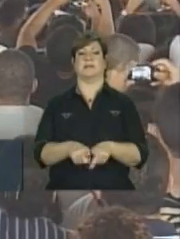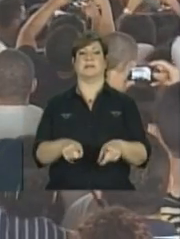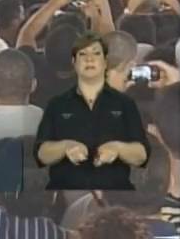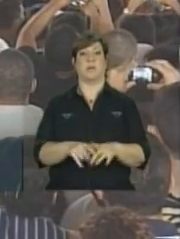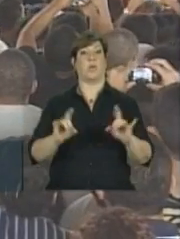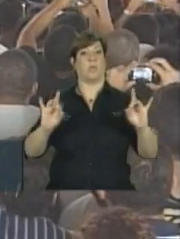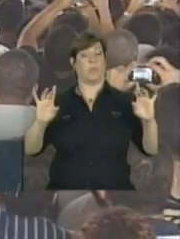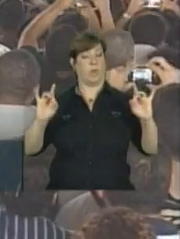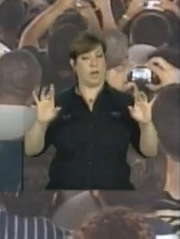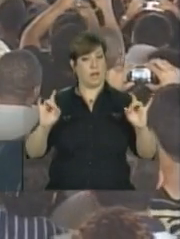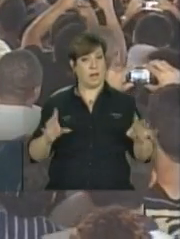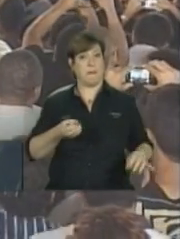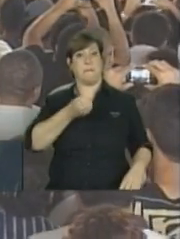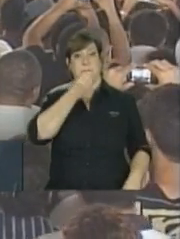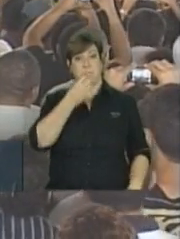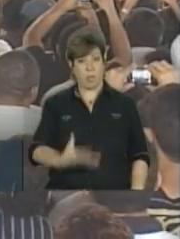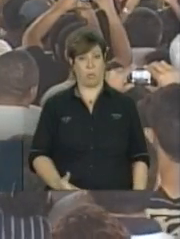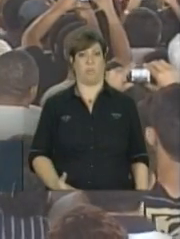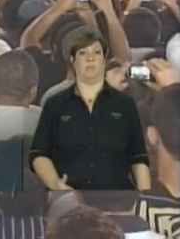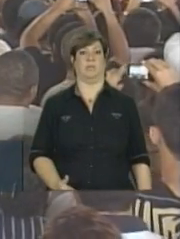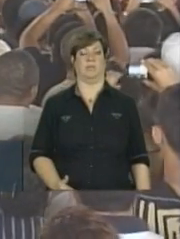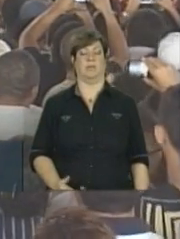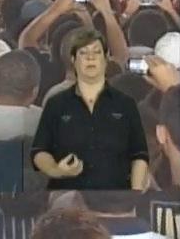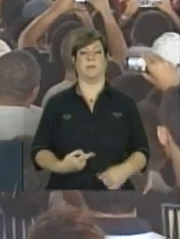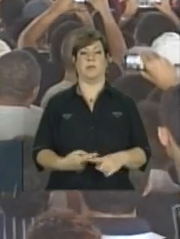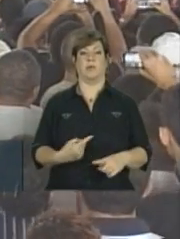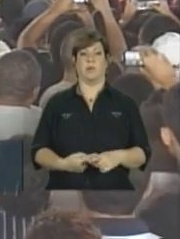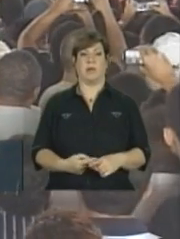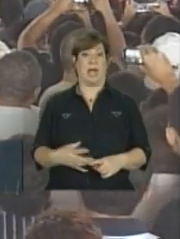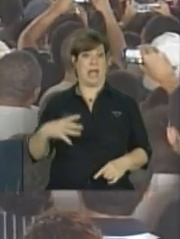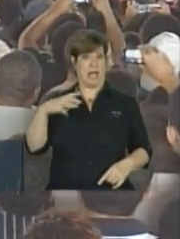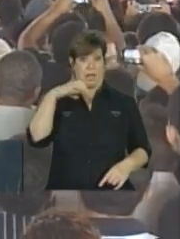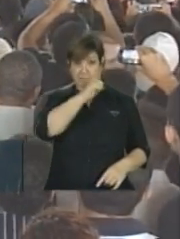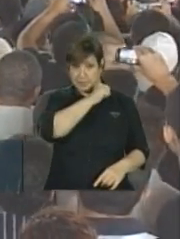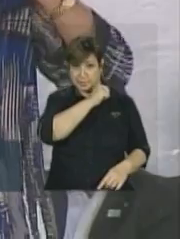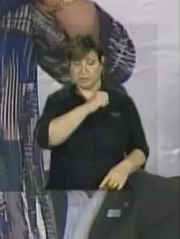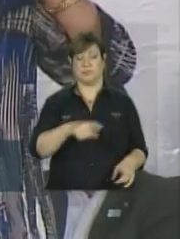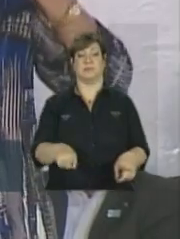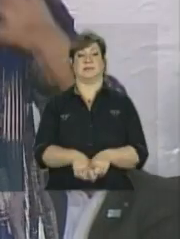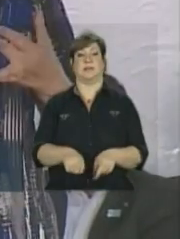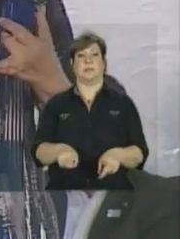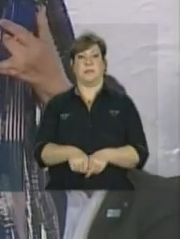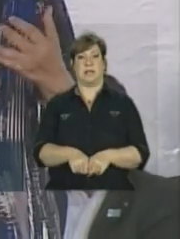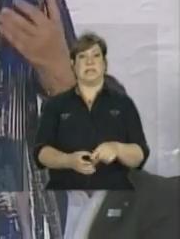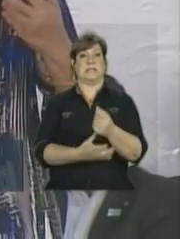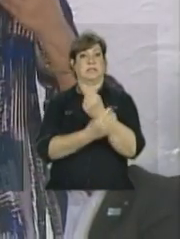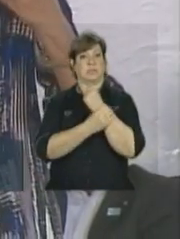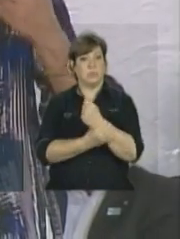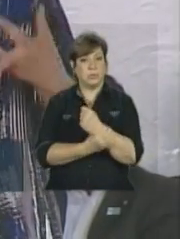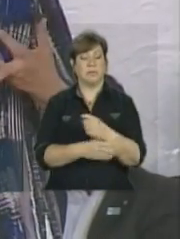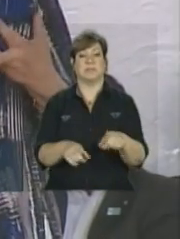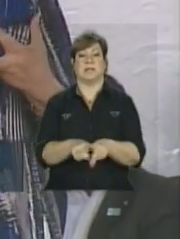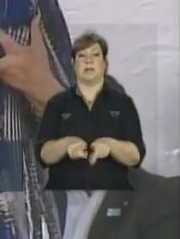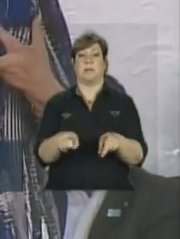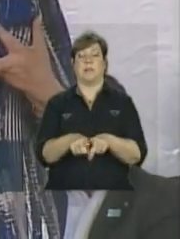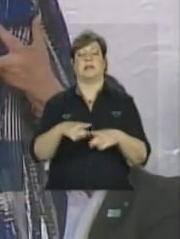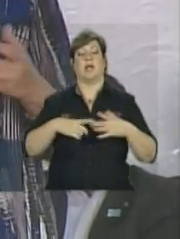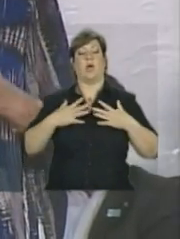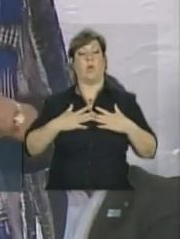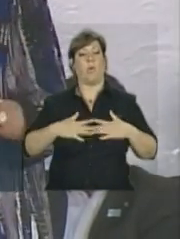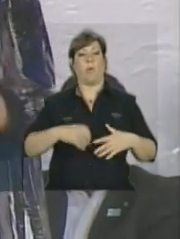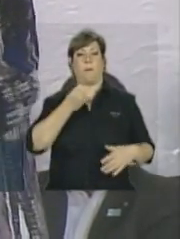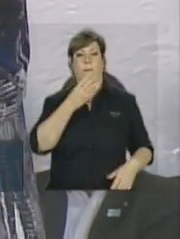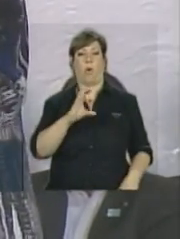de qualidade. Isso significa que ele seja rápido, que ele seja seguro e que tenha conforto.